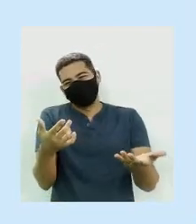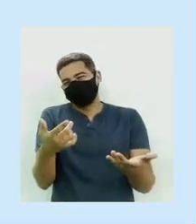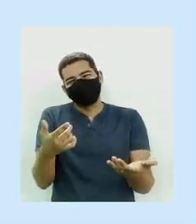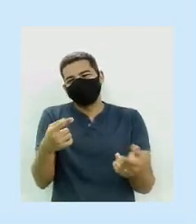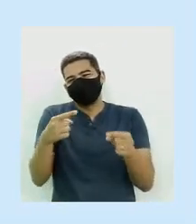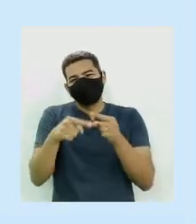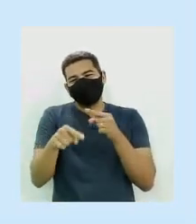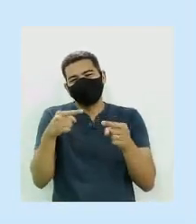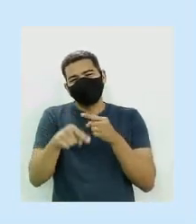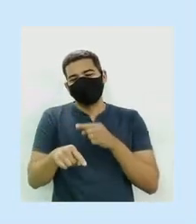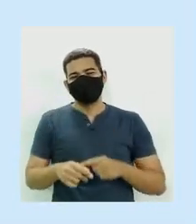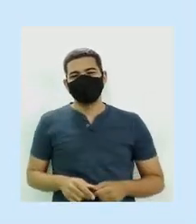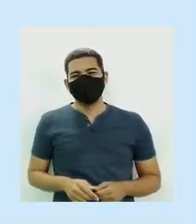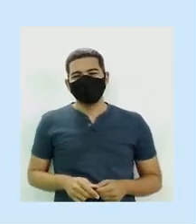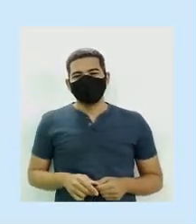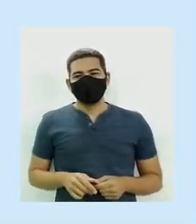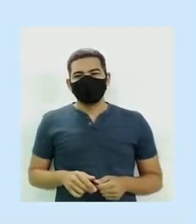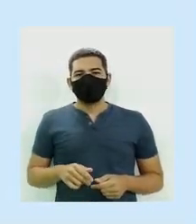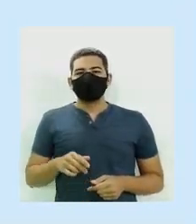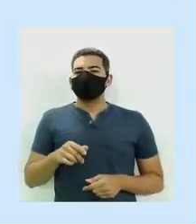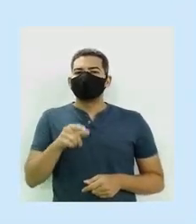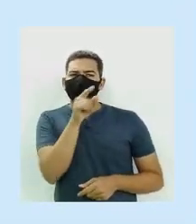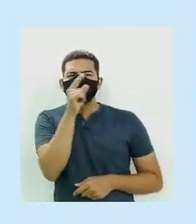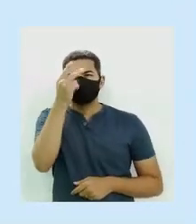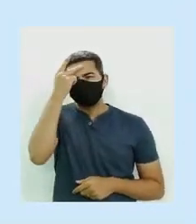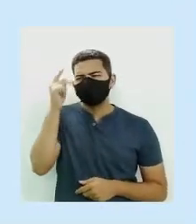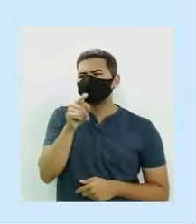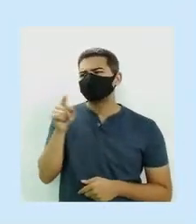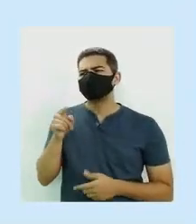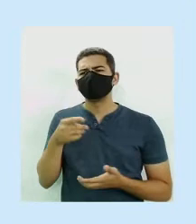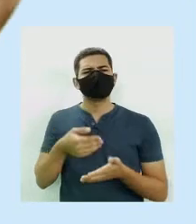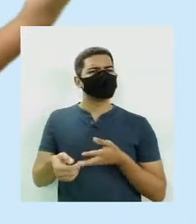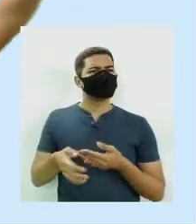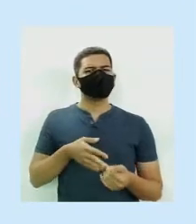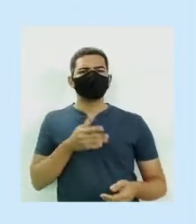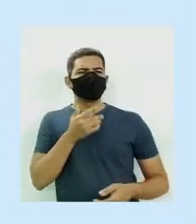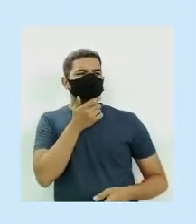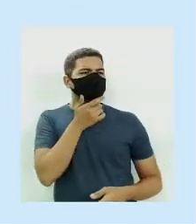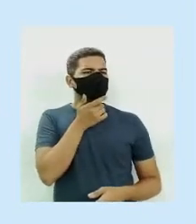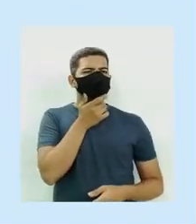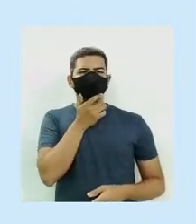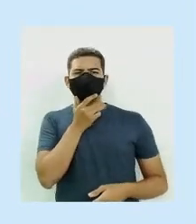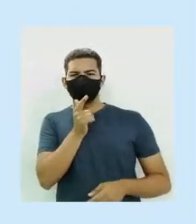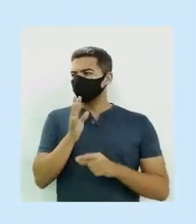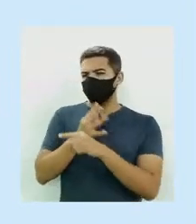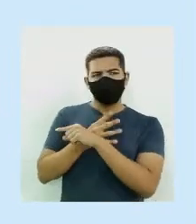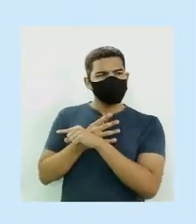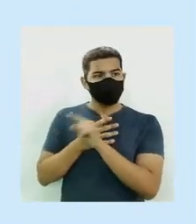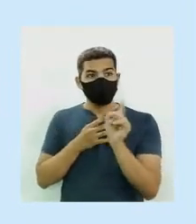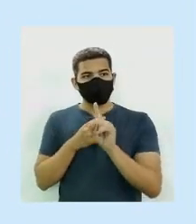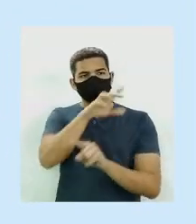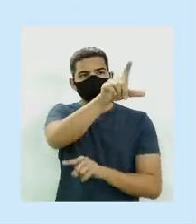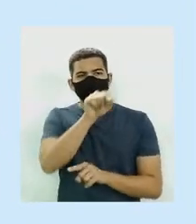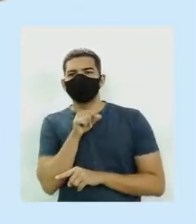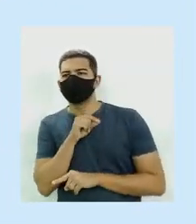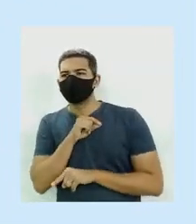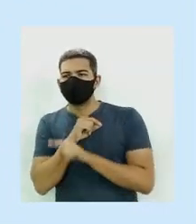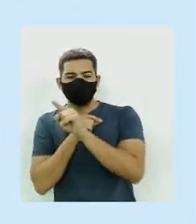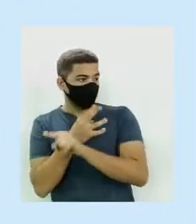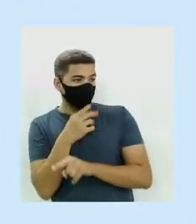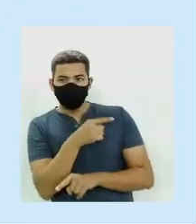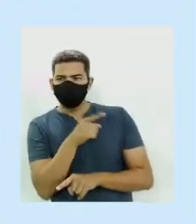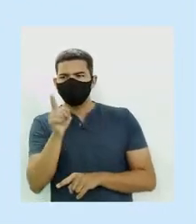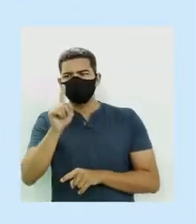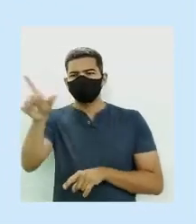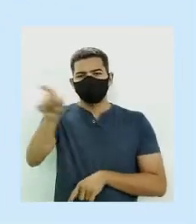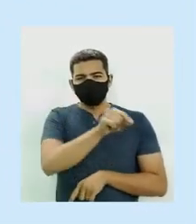faz essa escolha de jurados aleatoriamente, com pessoas que estão ali se movimentando para observar o que é que vai acontecer.